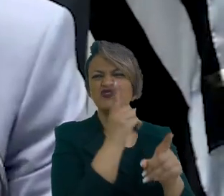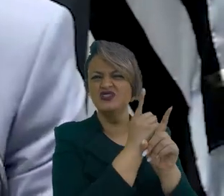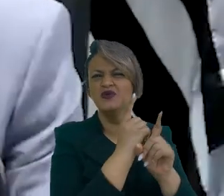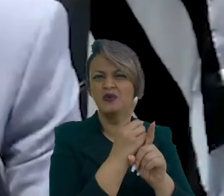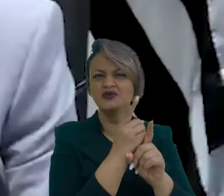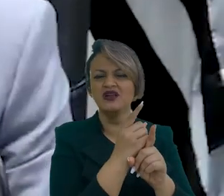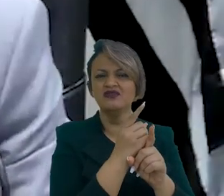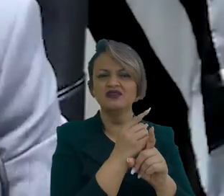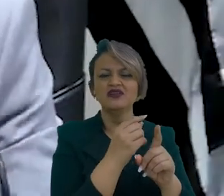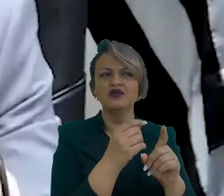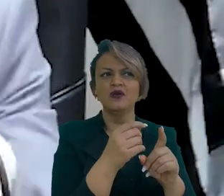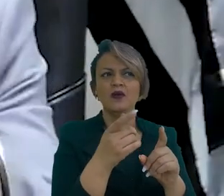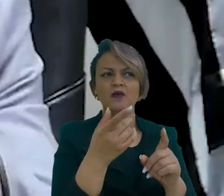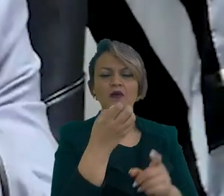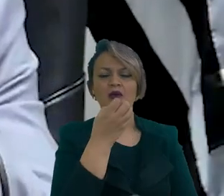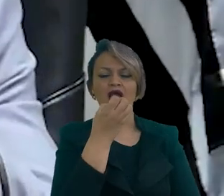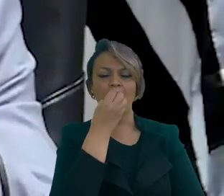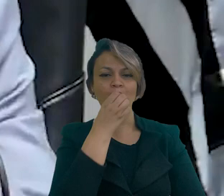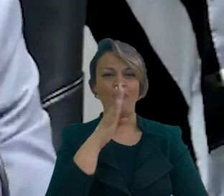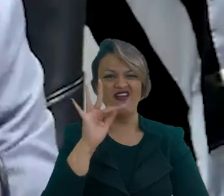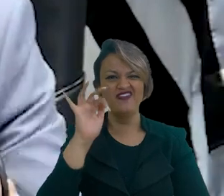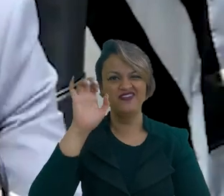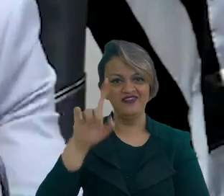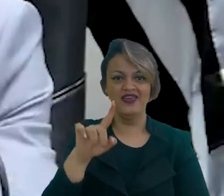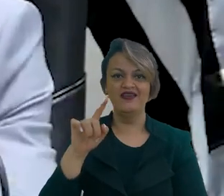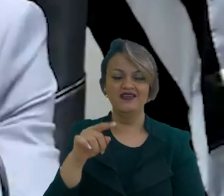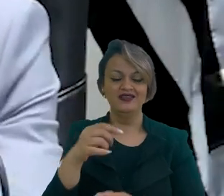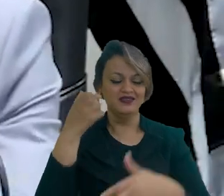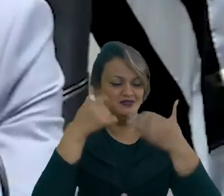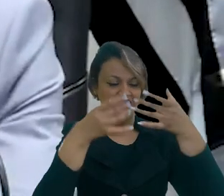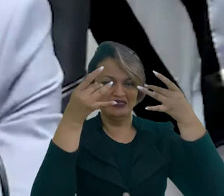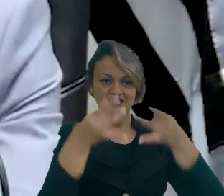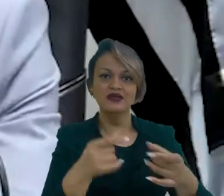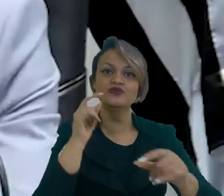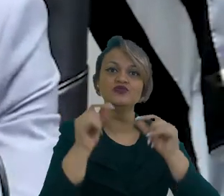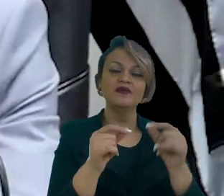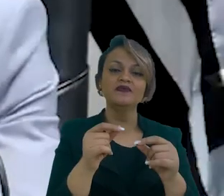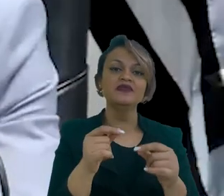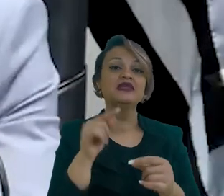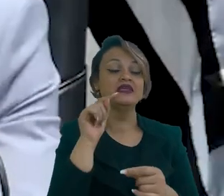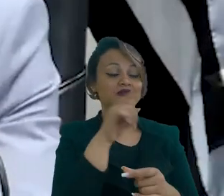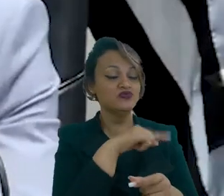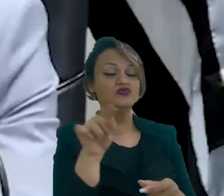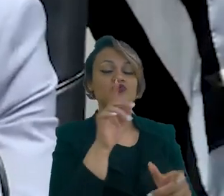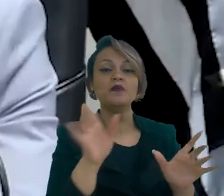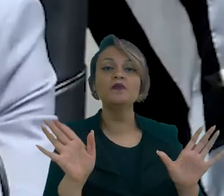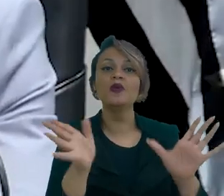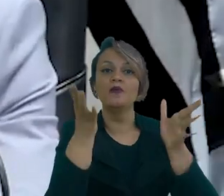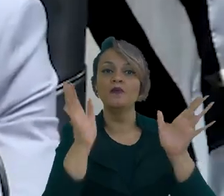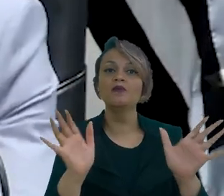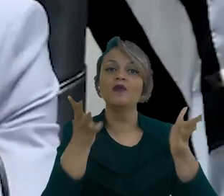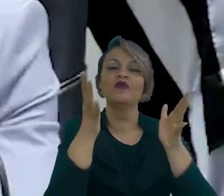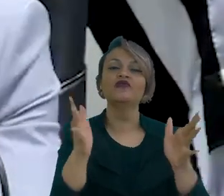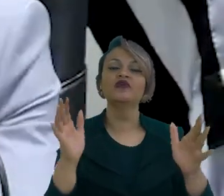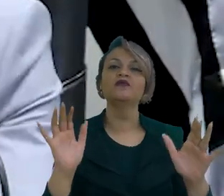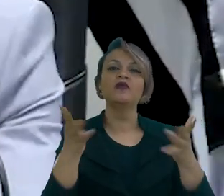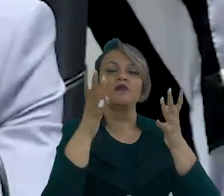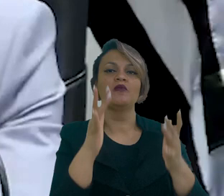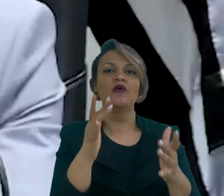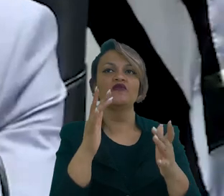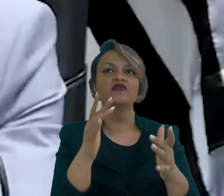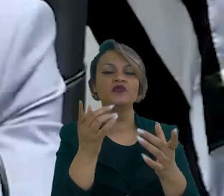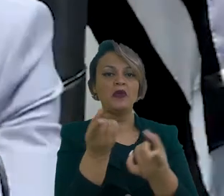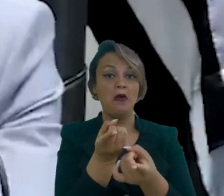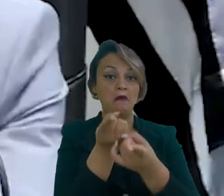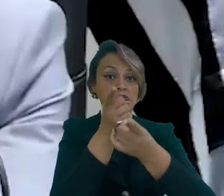parágrafo único é um bom exemplo nesse sentido como a cláusula geral da oferta 422 e eles justamente promovem não vão dizer